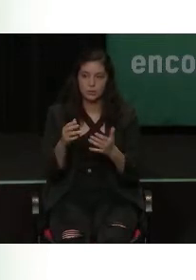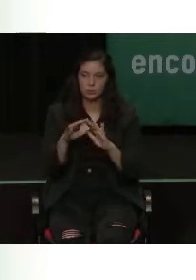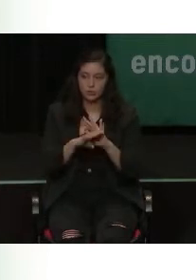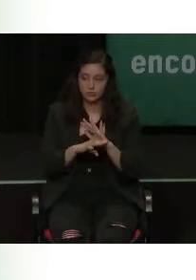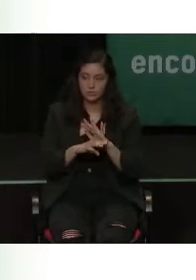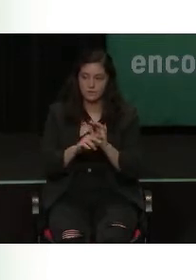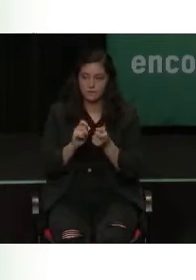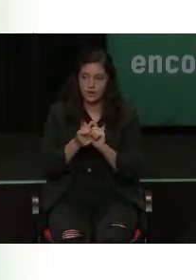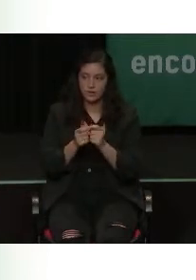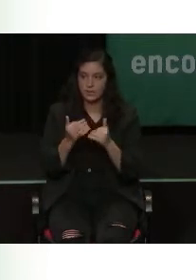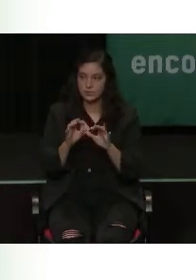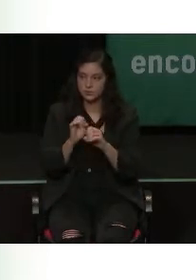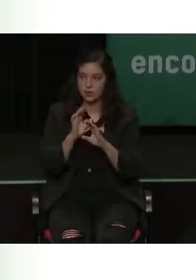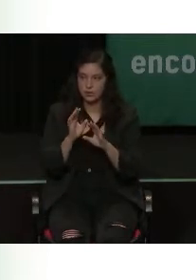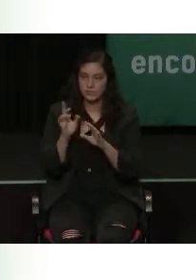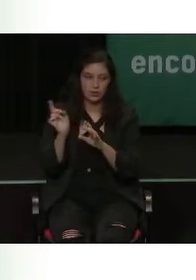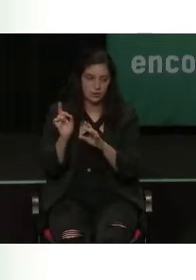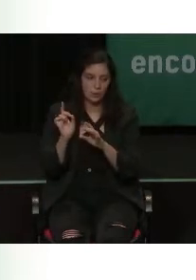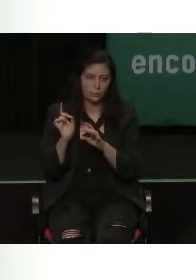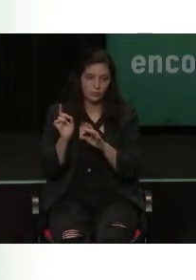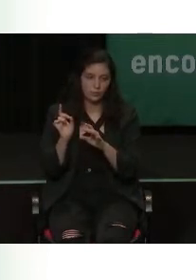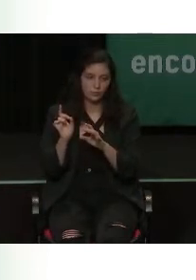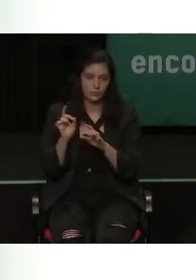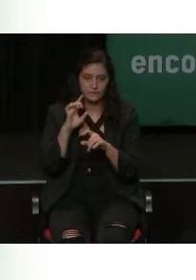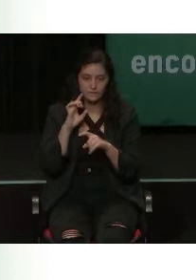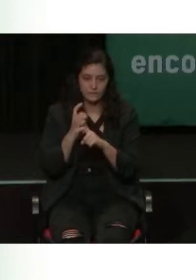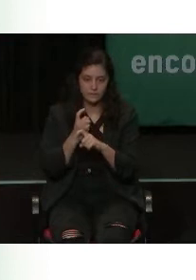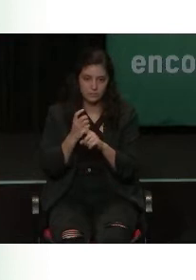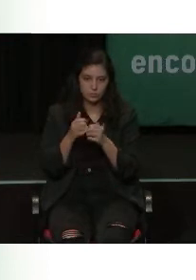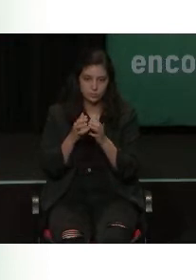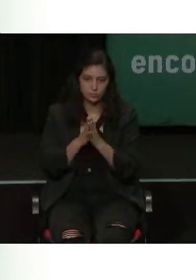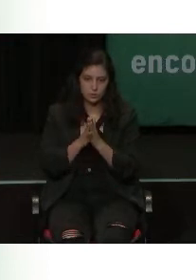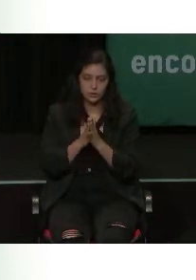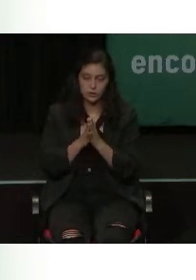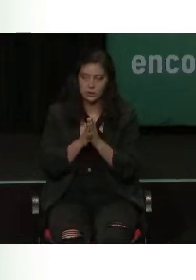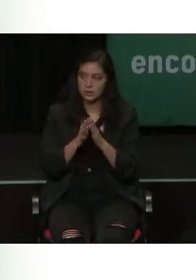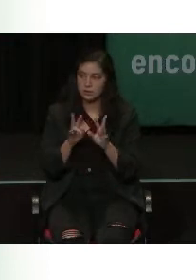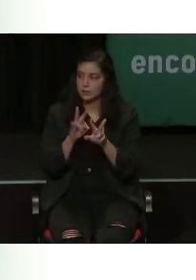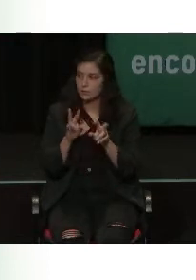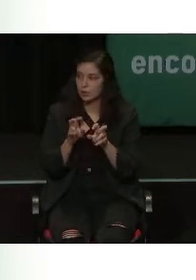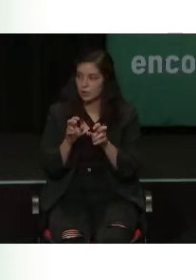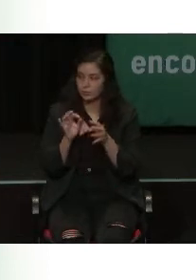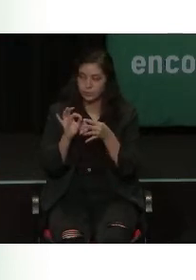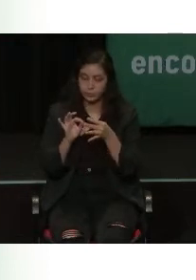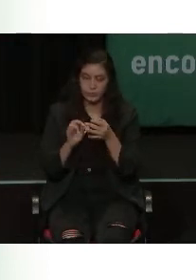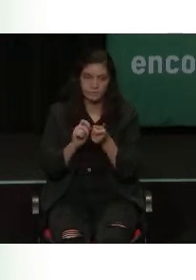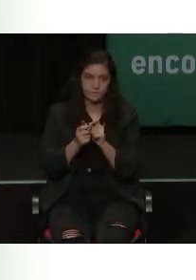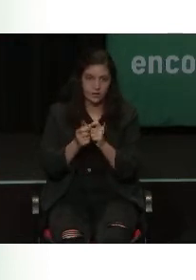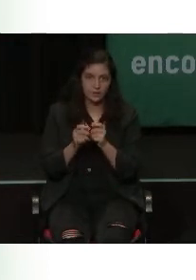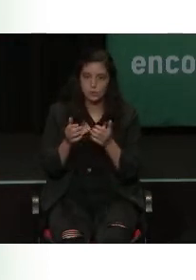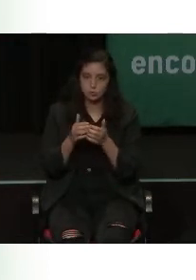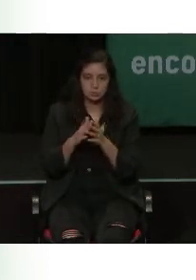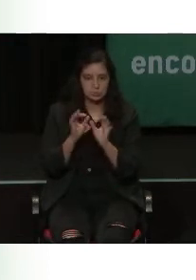programação das variáveis? Mas não, depois nós verificamos tudo relativamente à composição das variáveis e estava tudo